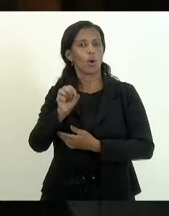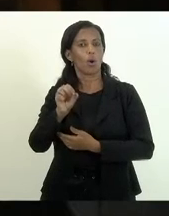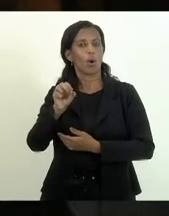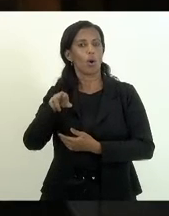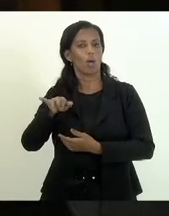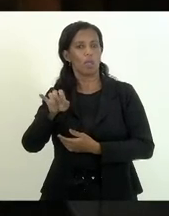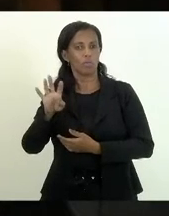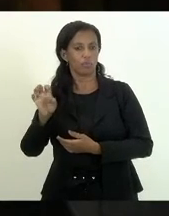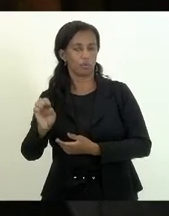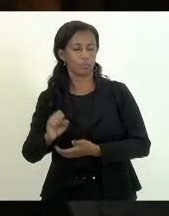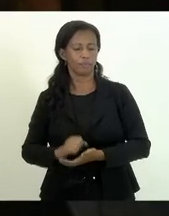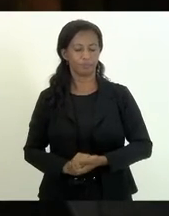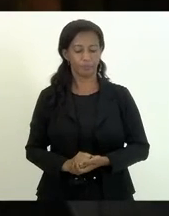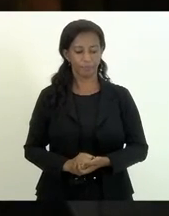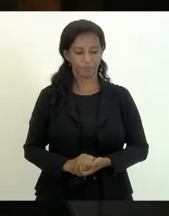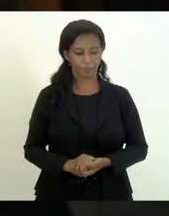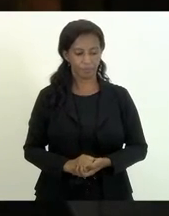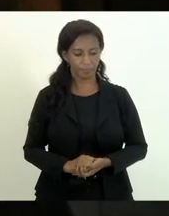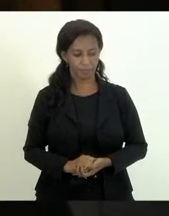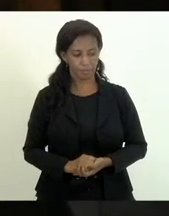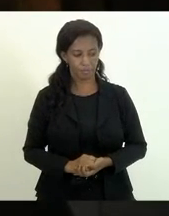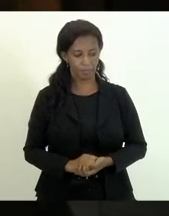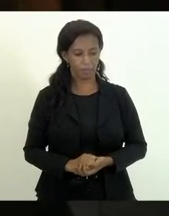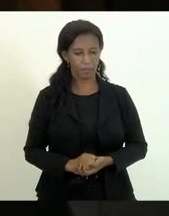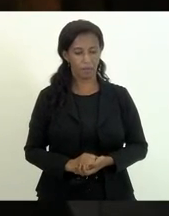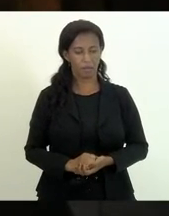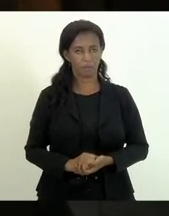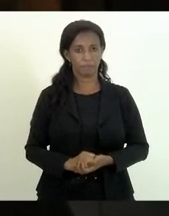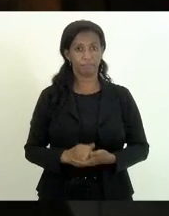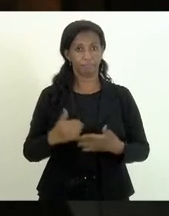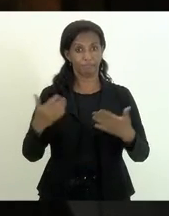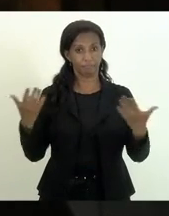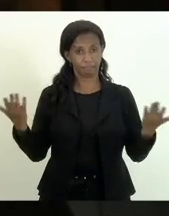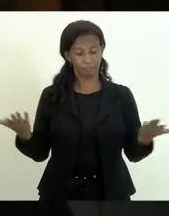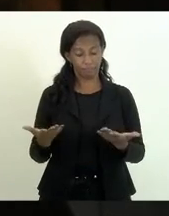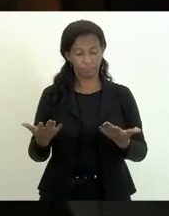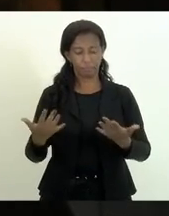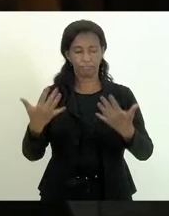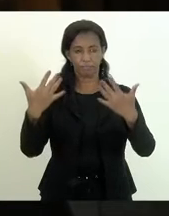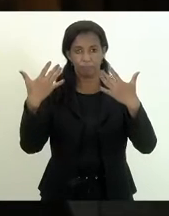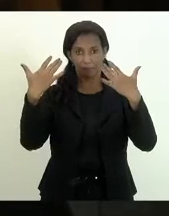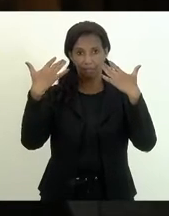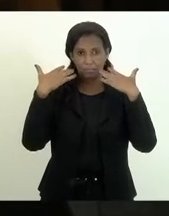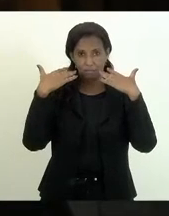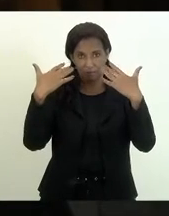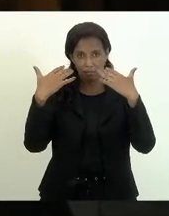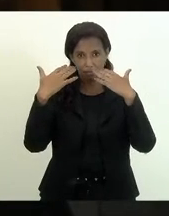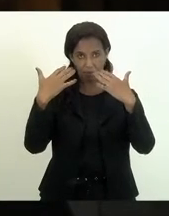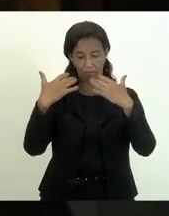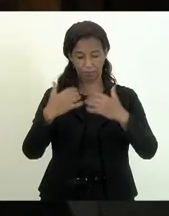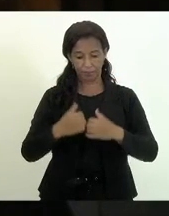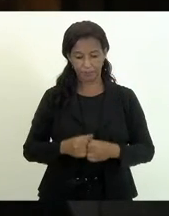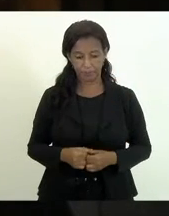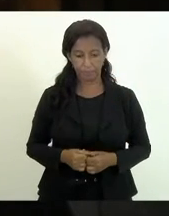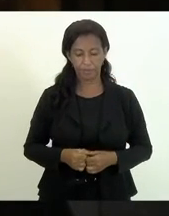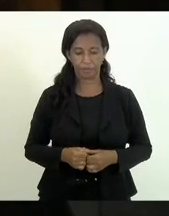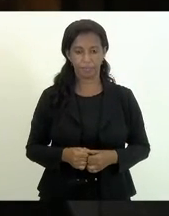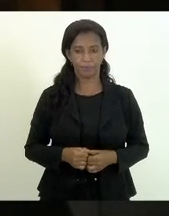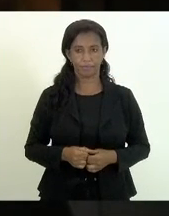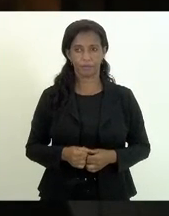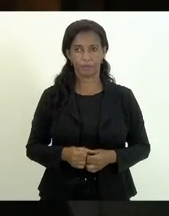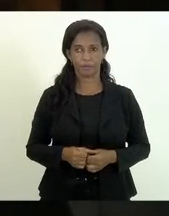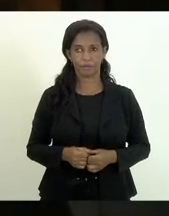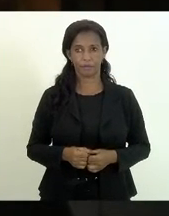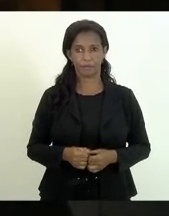dito isso senhora Presidente eu queria só chamar atenção Ah tá